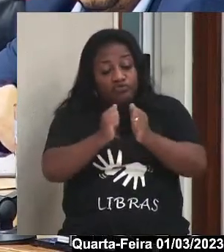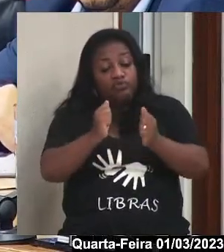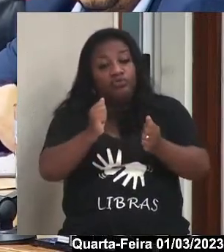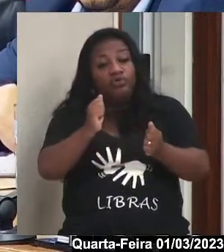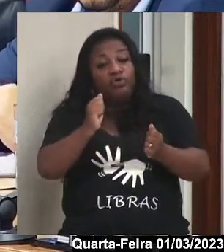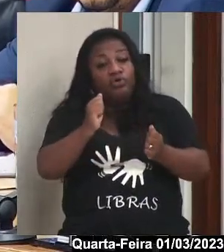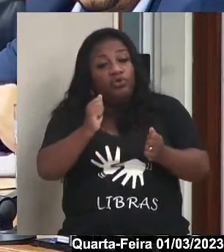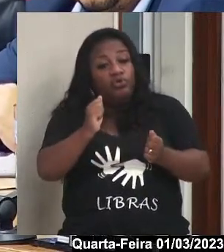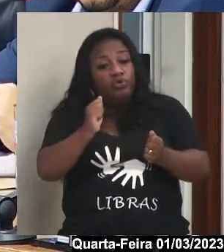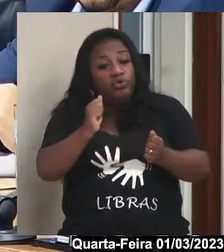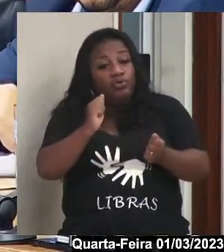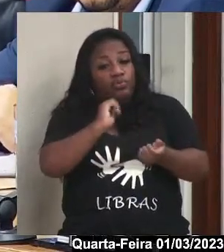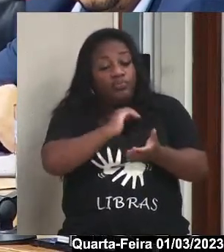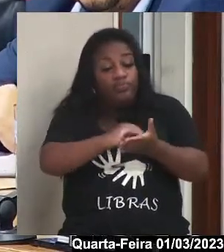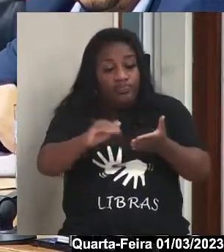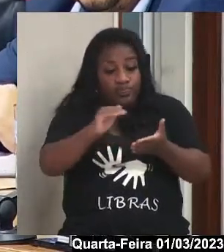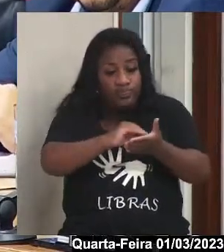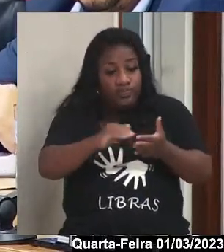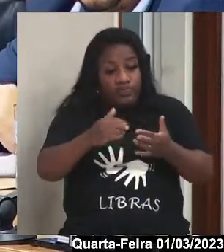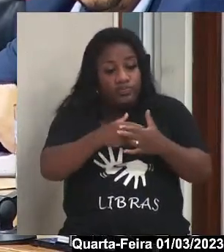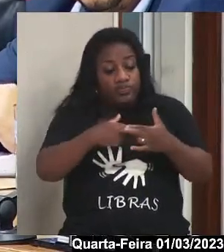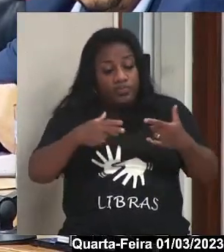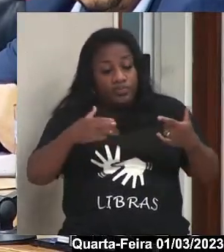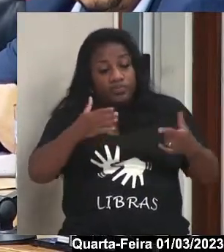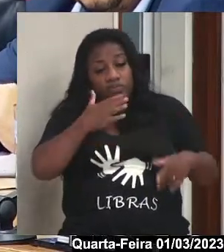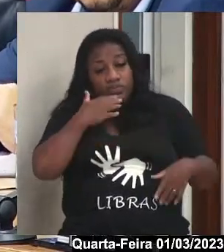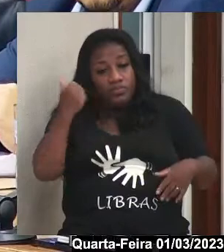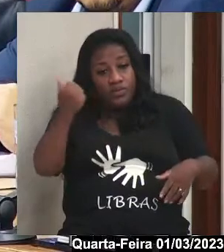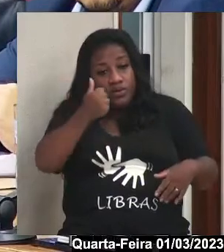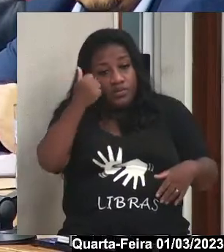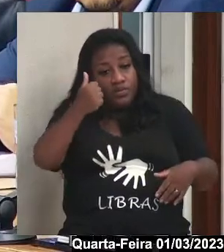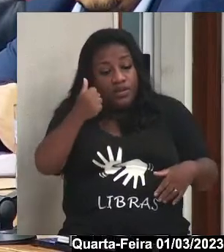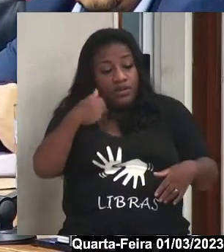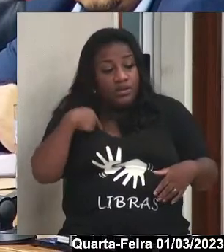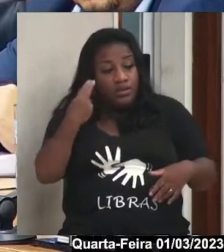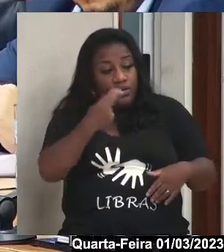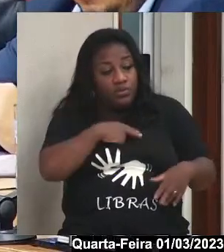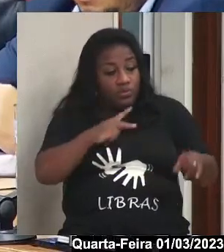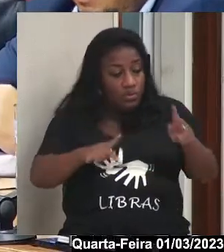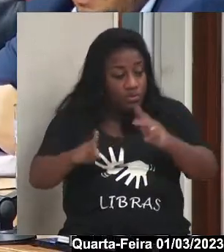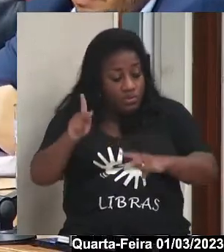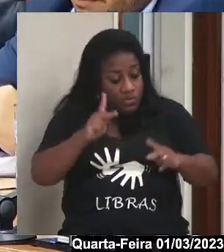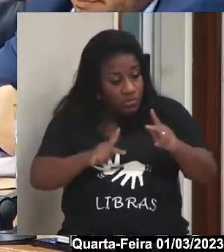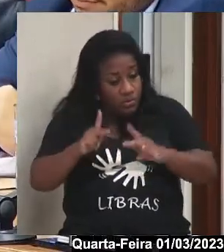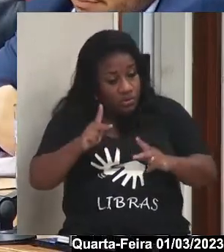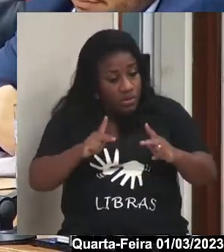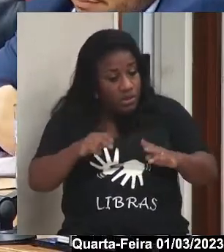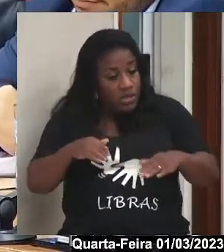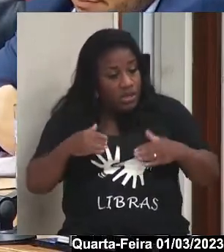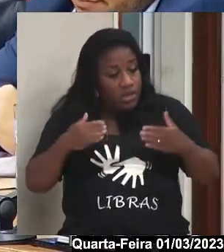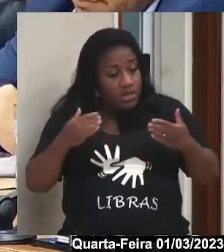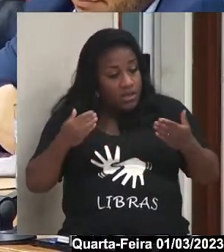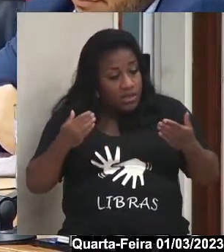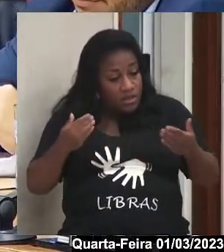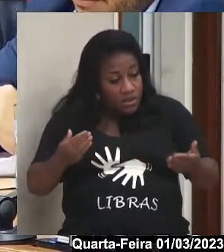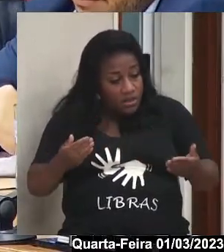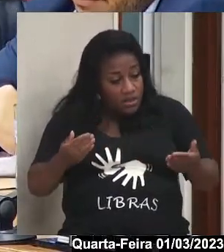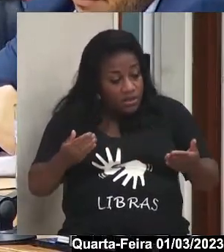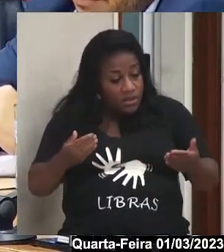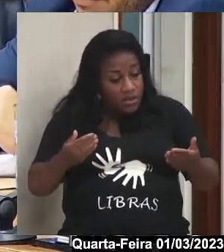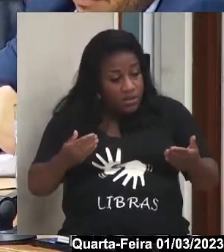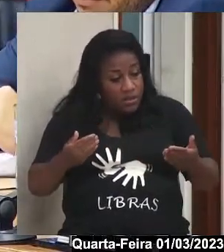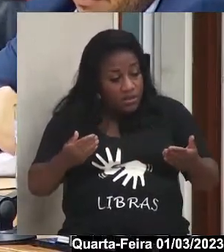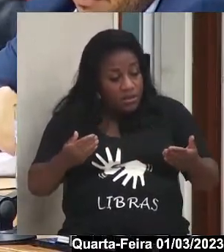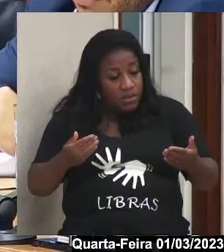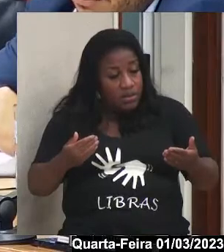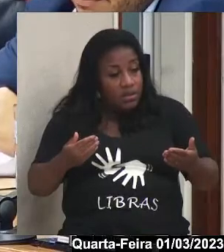secretaria, junto aos órgãos públicos, para que as coisas melhorem para a nossa população. E assim, Abidan, vim